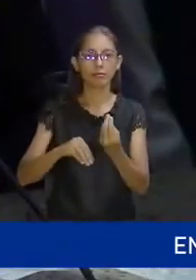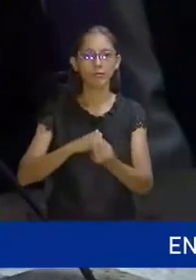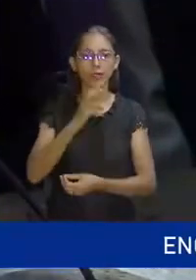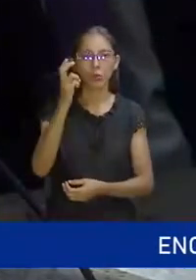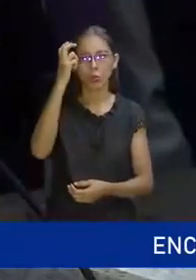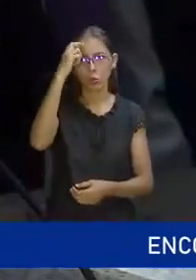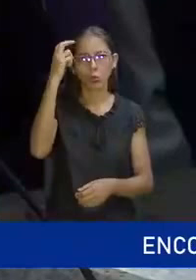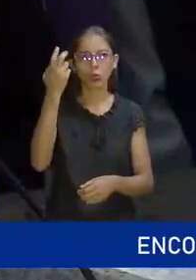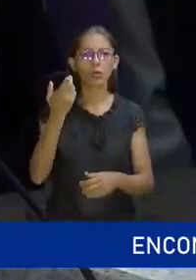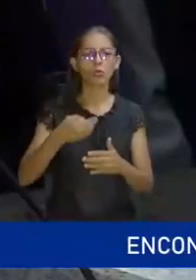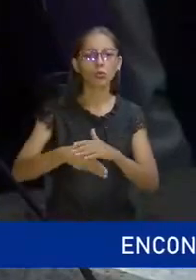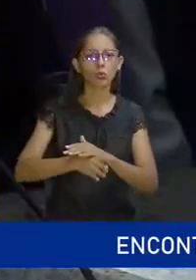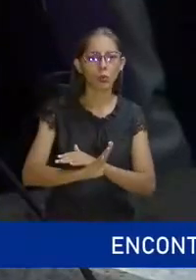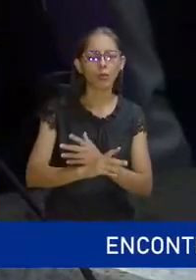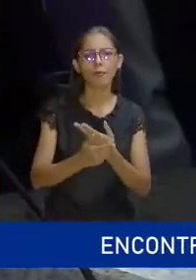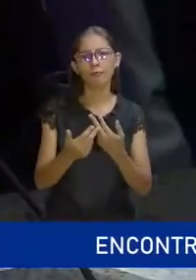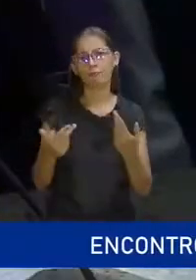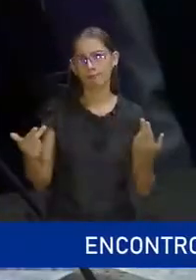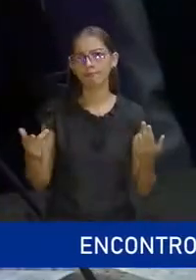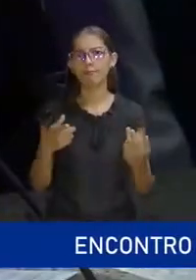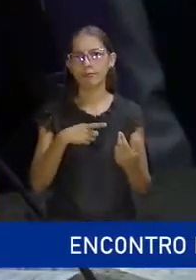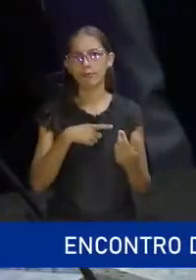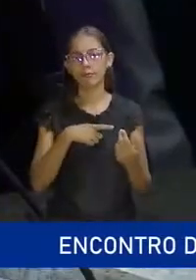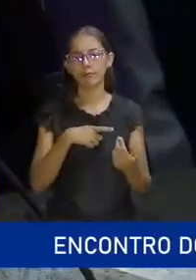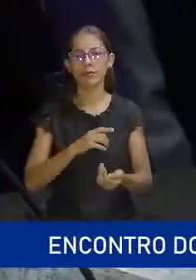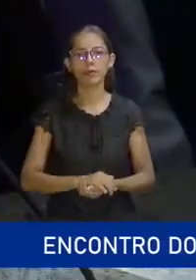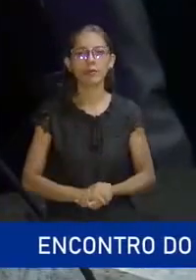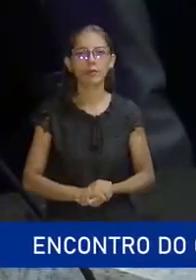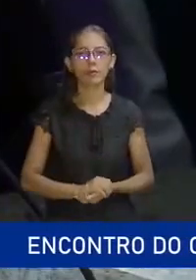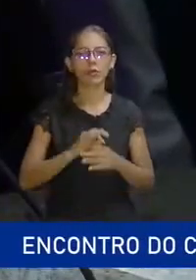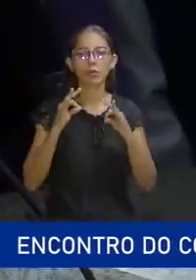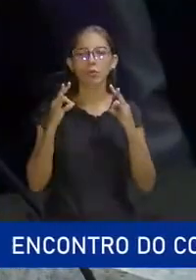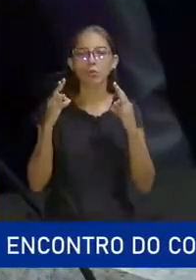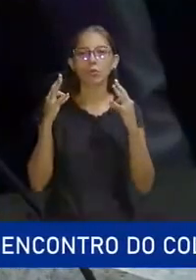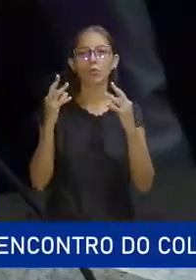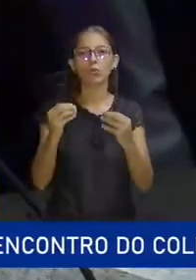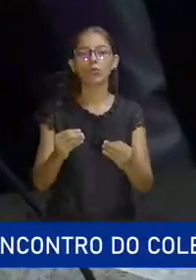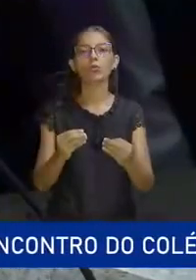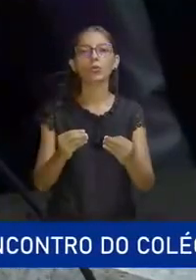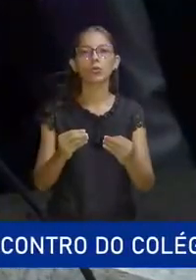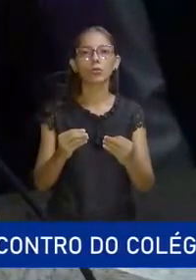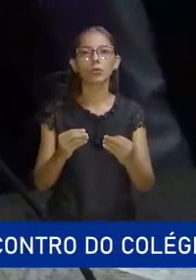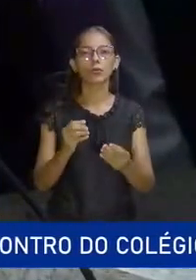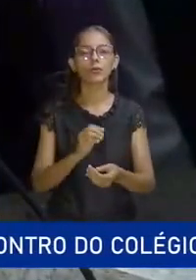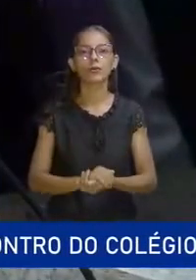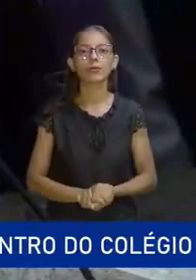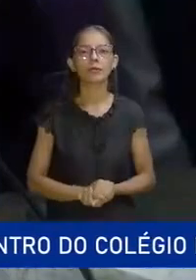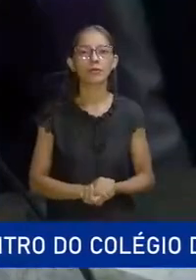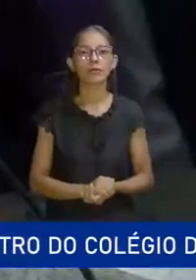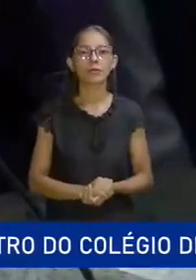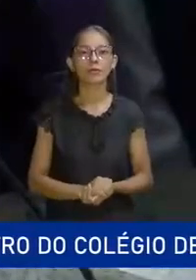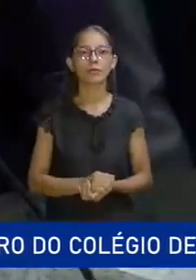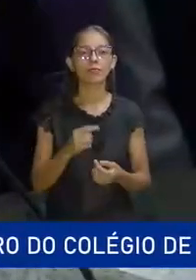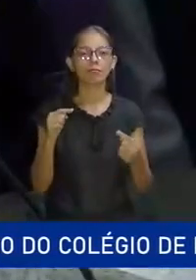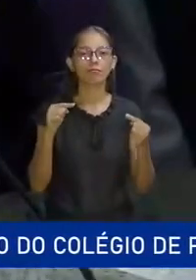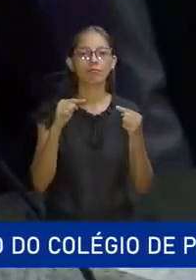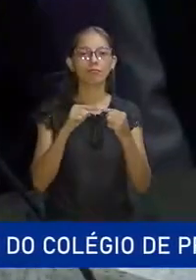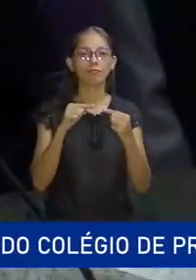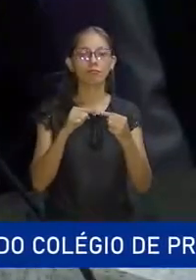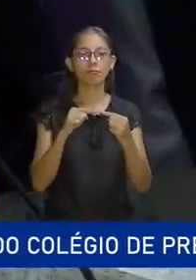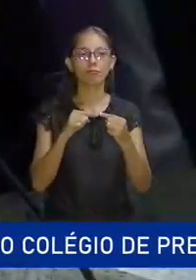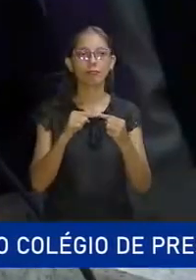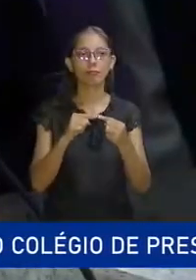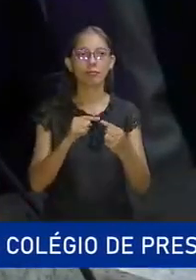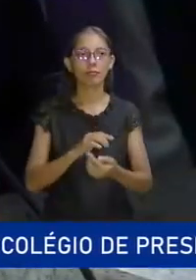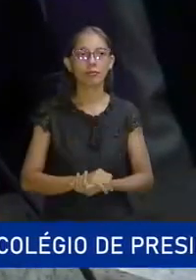e costumes, todos em torno de um propósito de